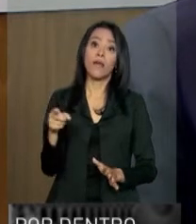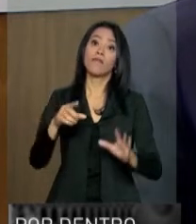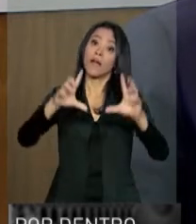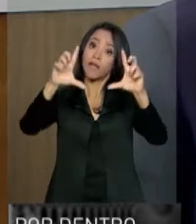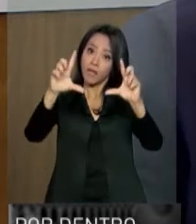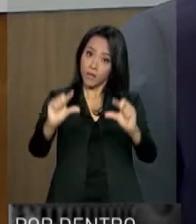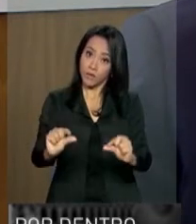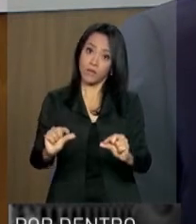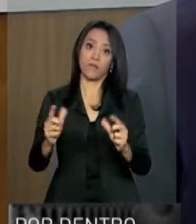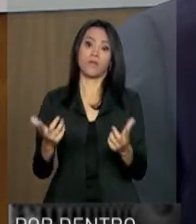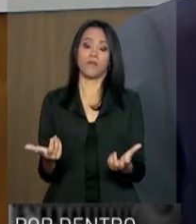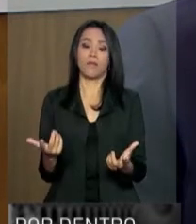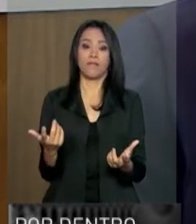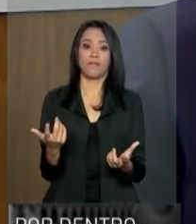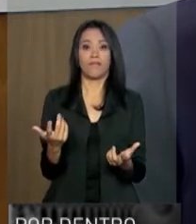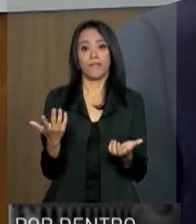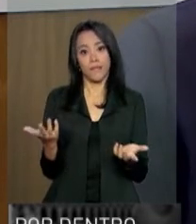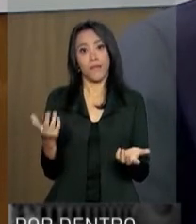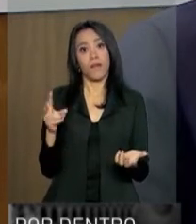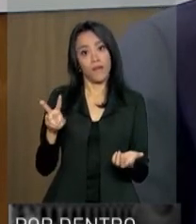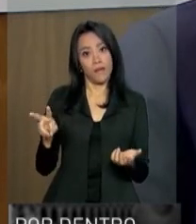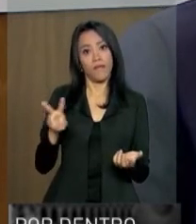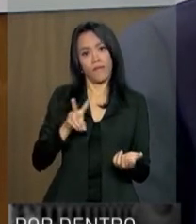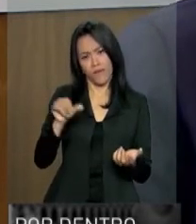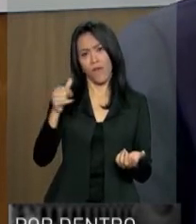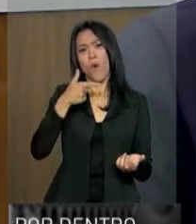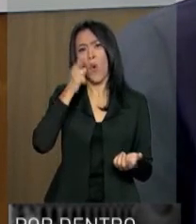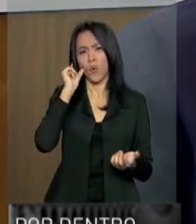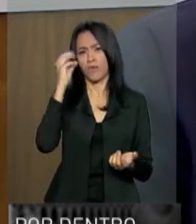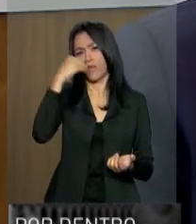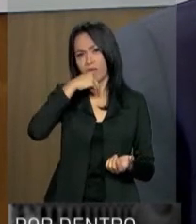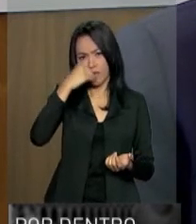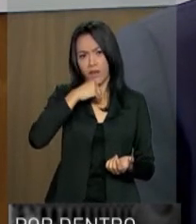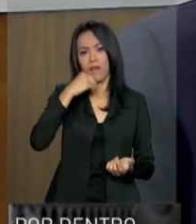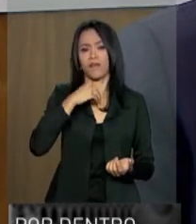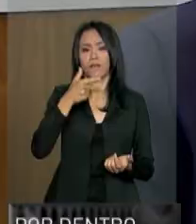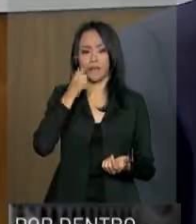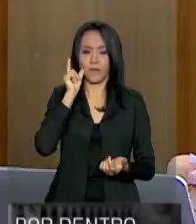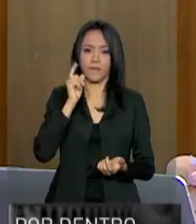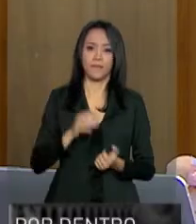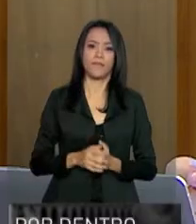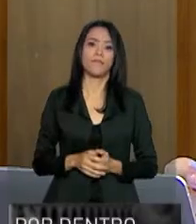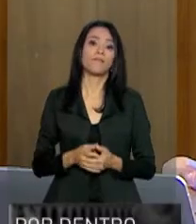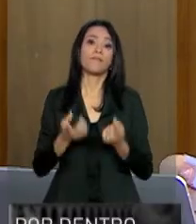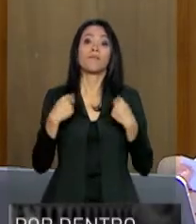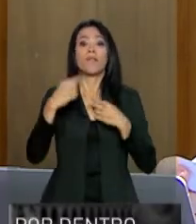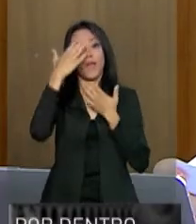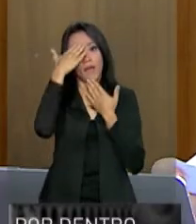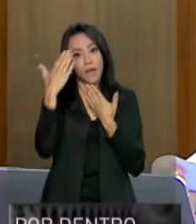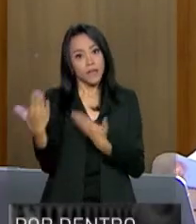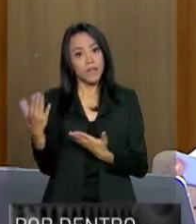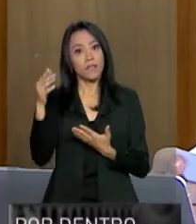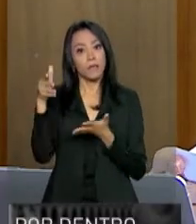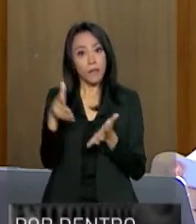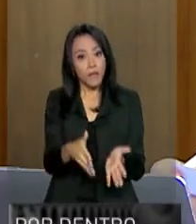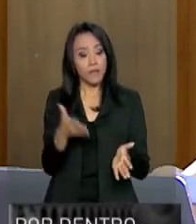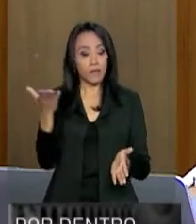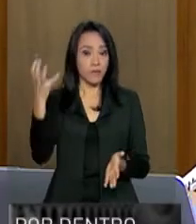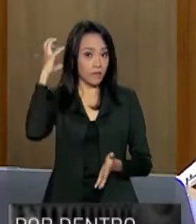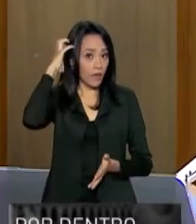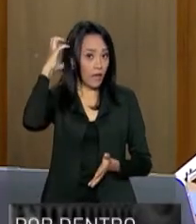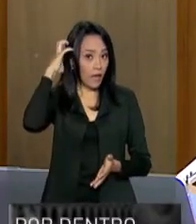intensidade coisa que foi bastante fraca no dia de ontem felizmente agradeço a participação do lucca josino da rádio